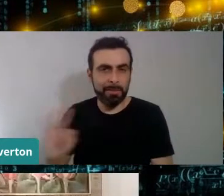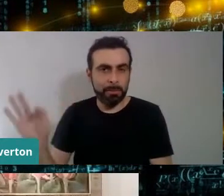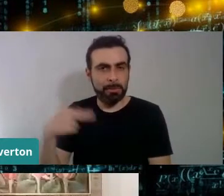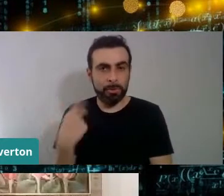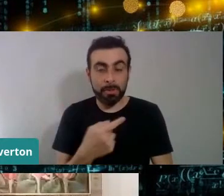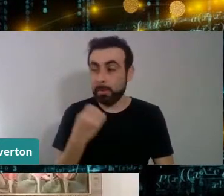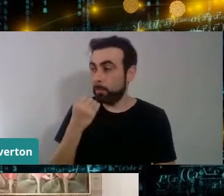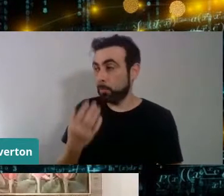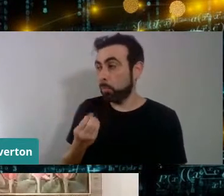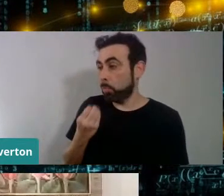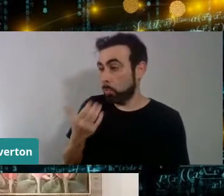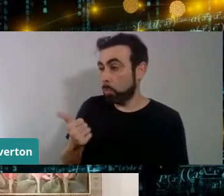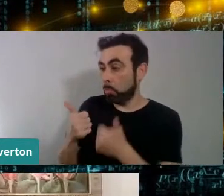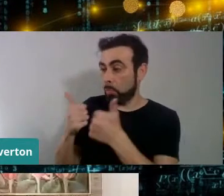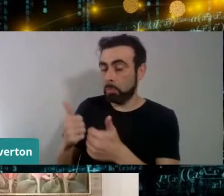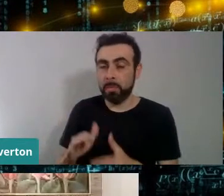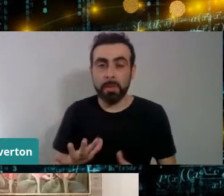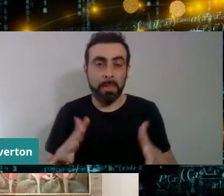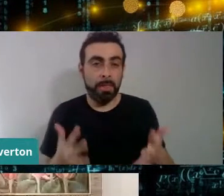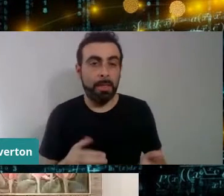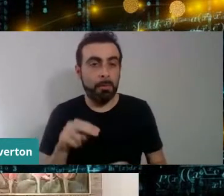bom.